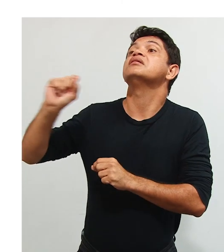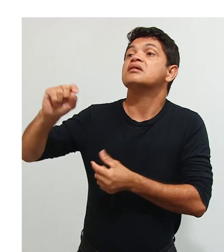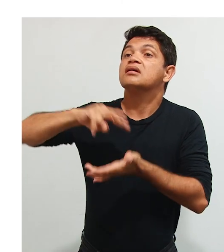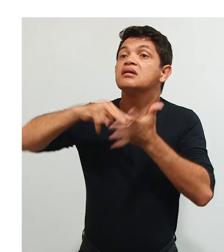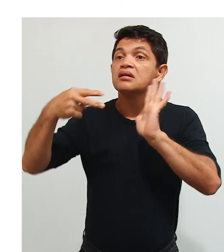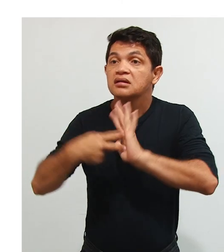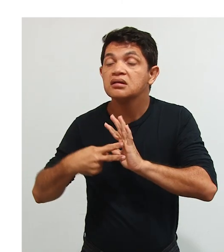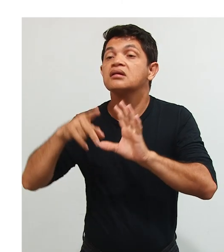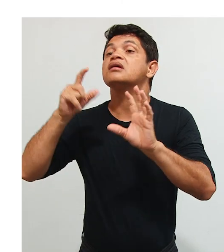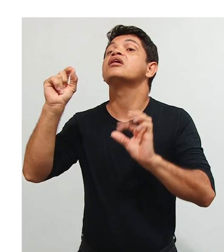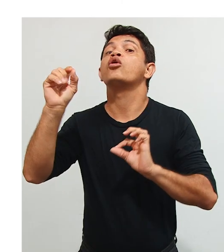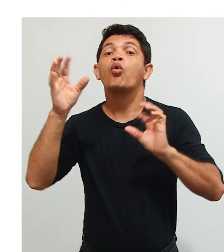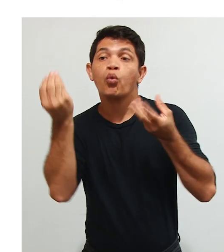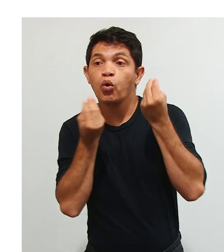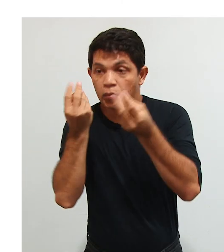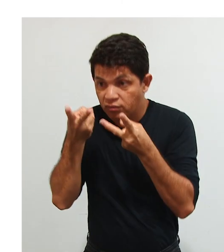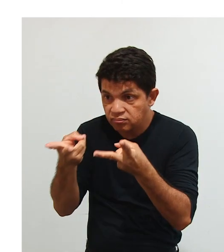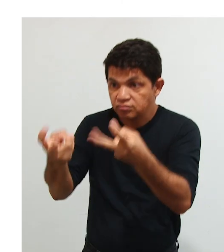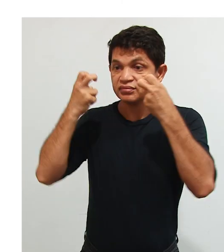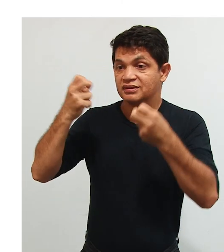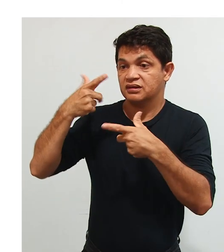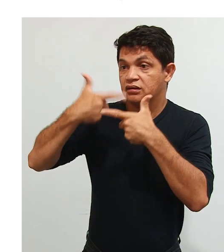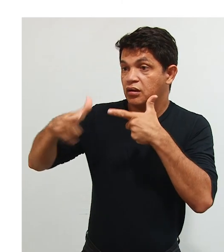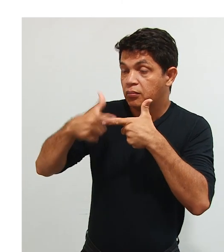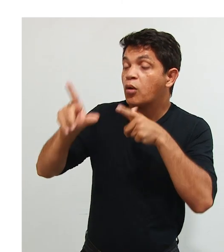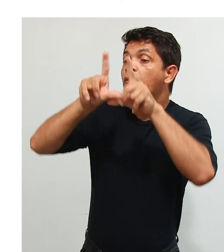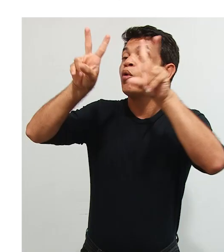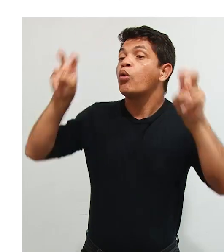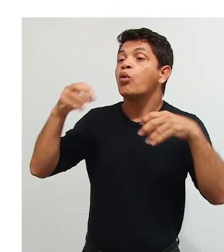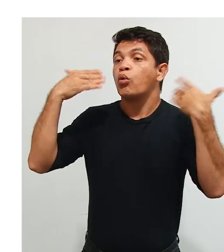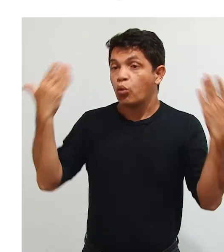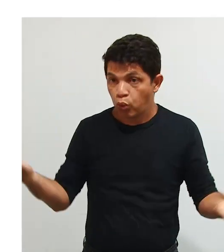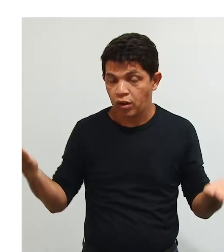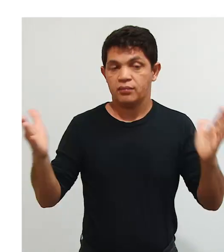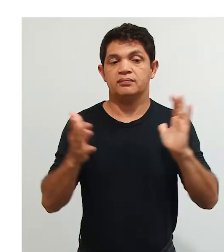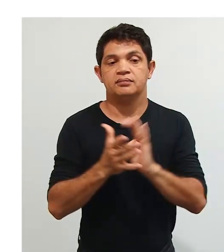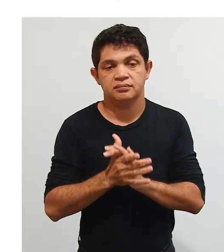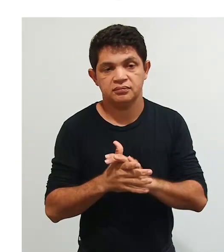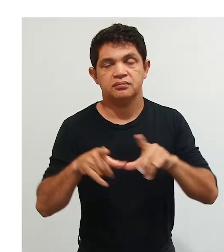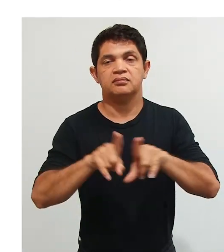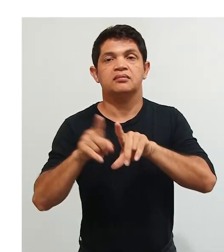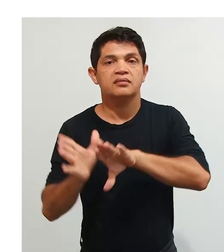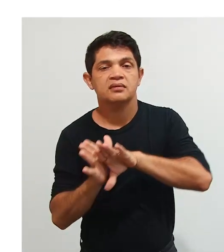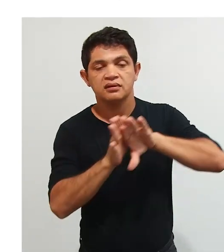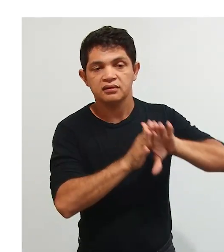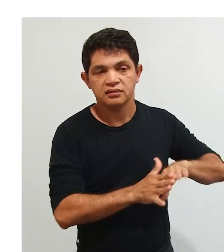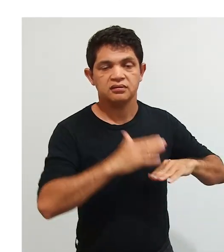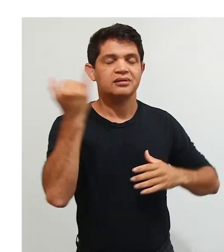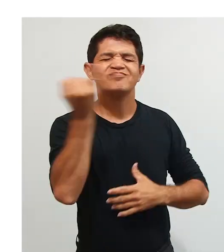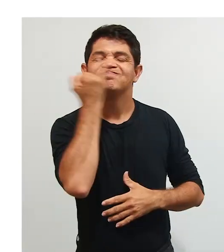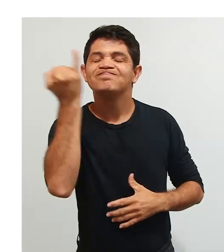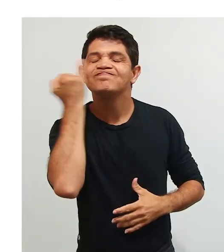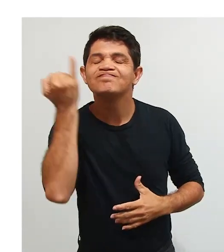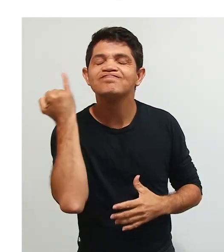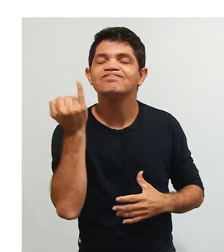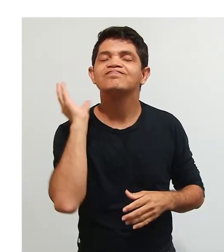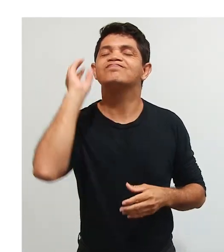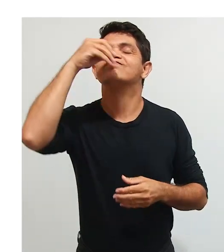pode simplesmente abandonar aquela situação. Então, é muito importante que